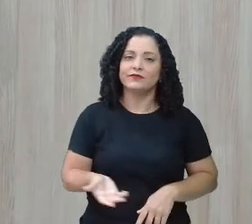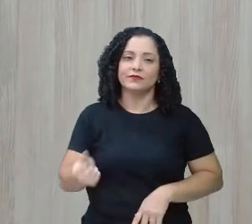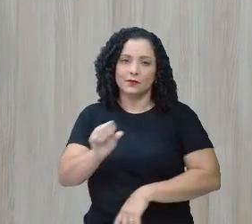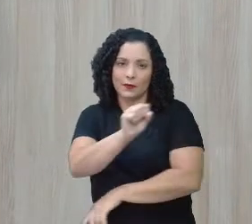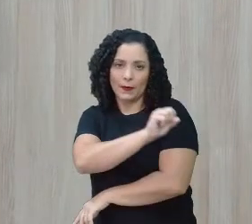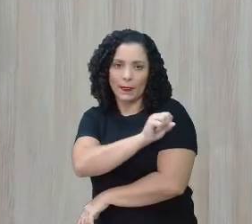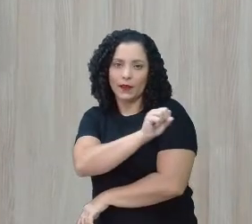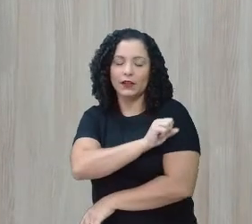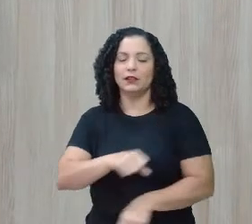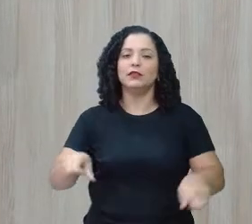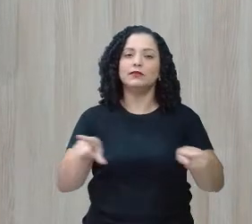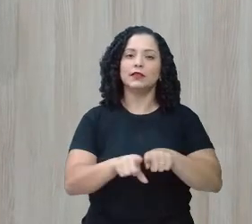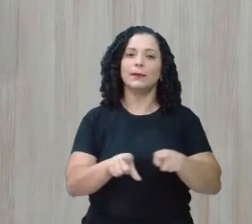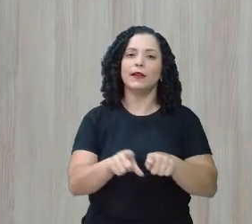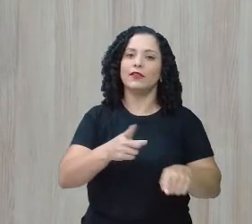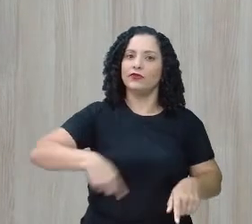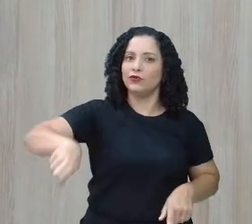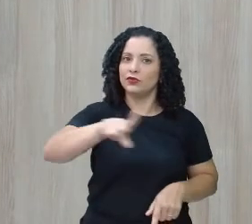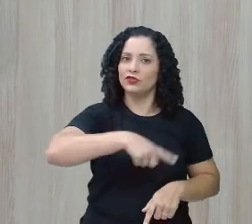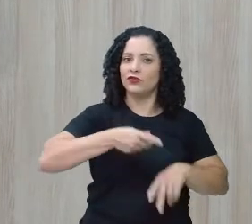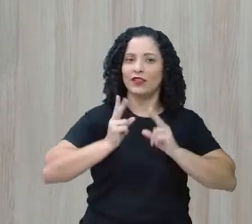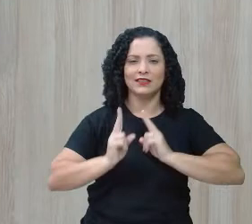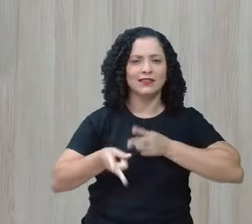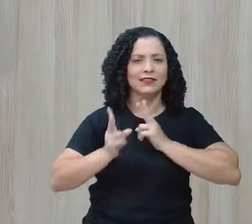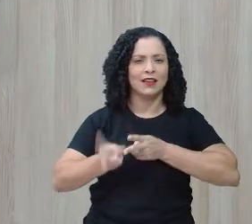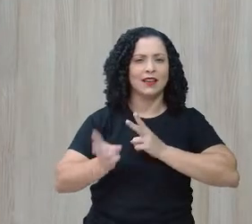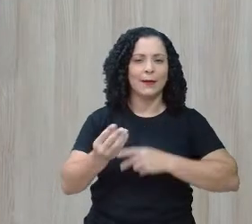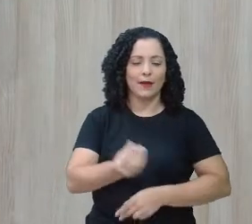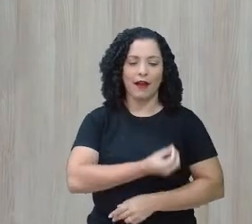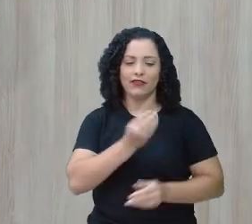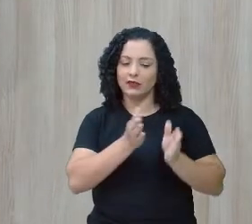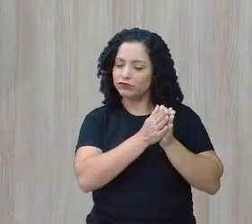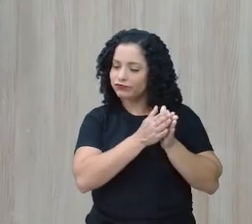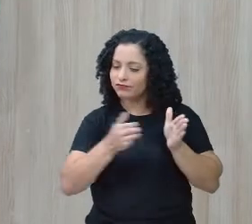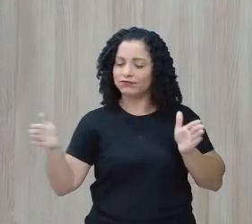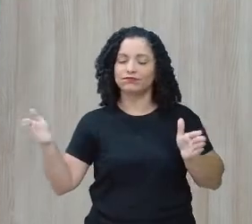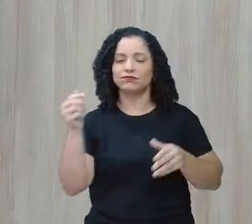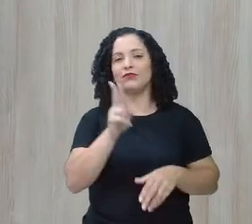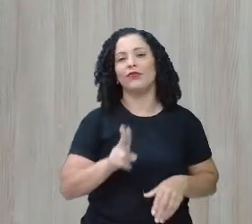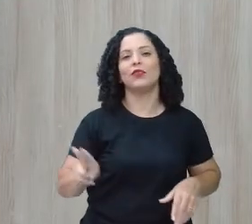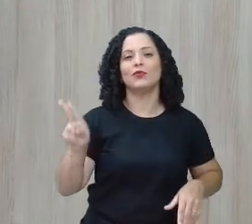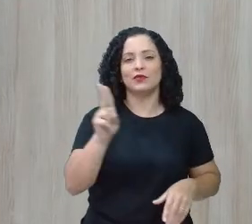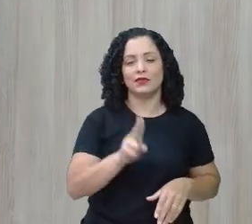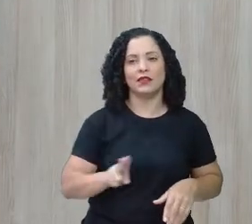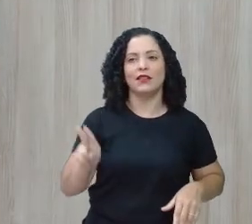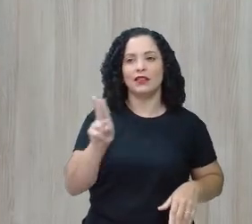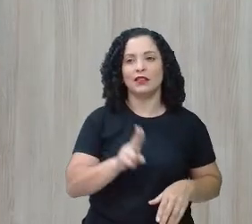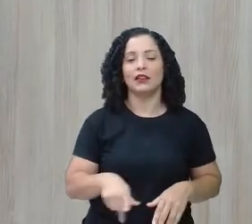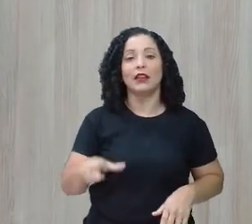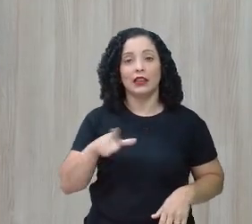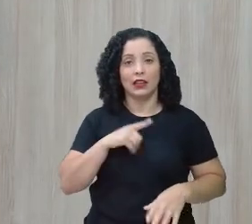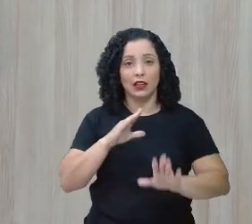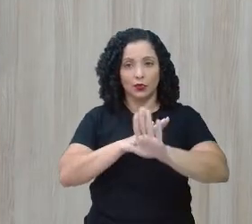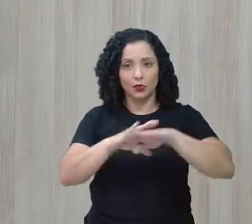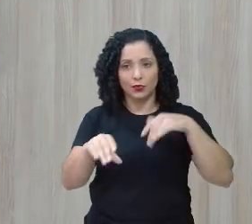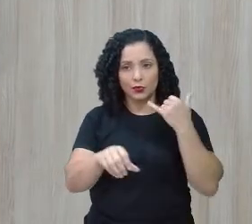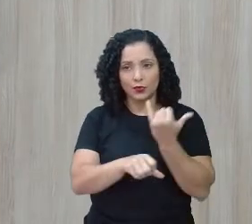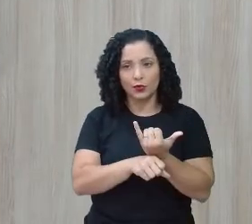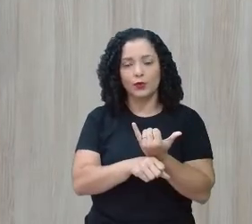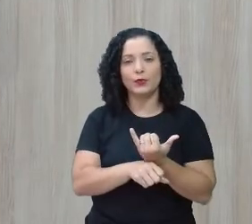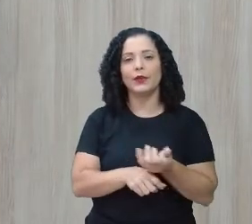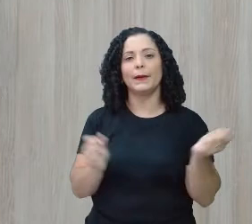você vai utilizar isso durante todo o seu ensino médio também, certo? Você sabe que a gente tem um canal no YouTube onde você